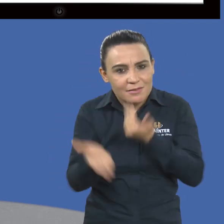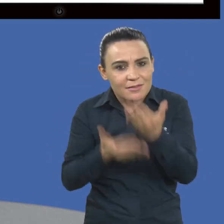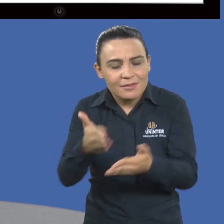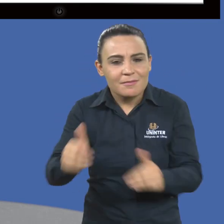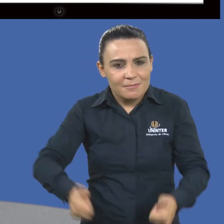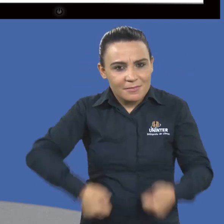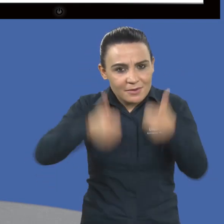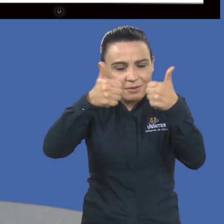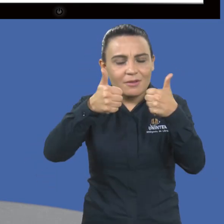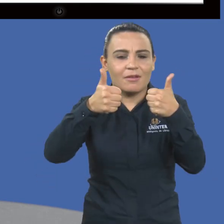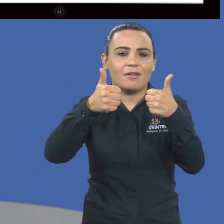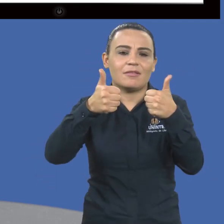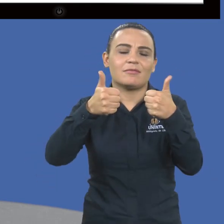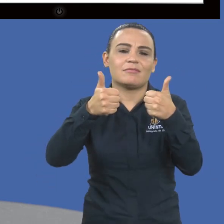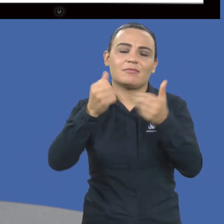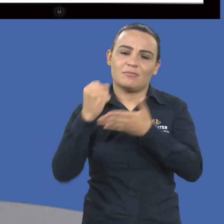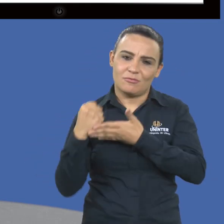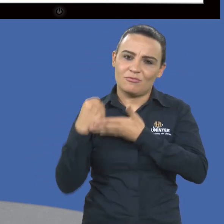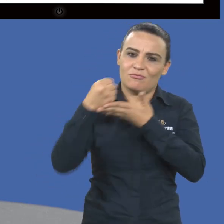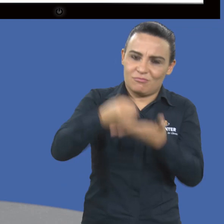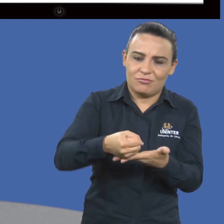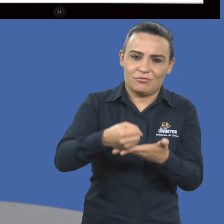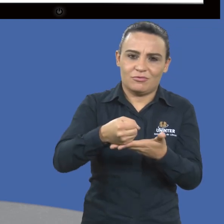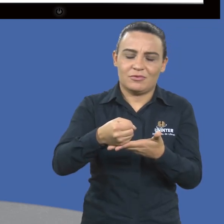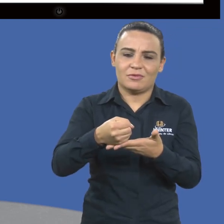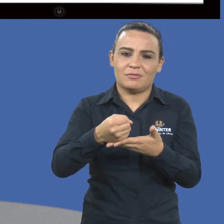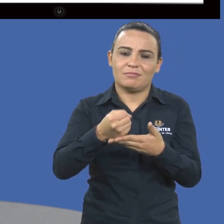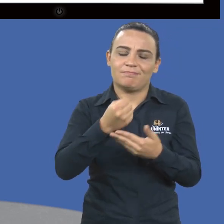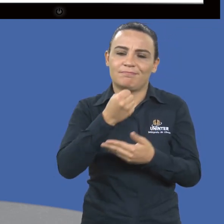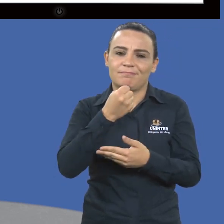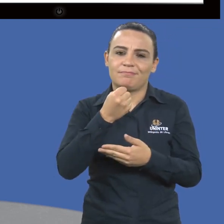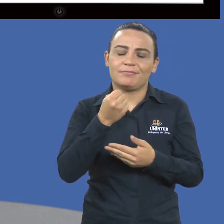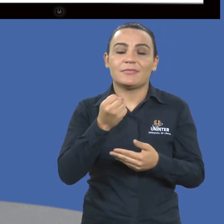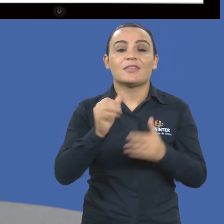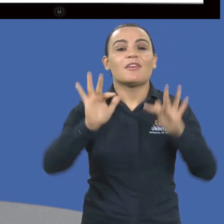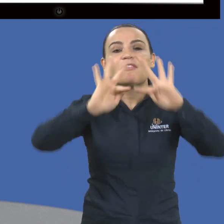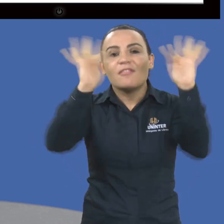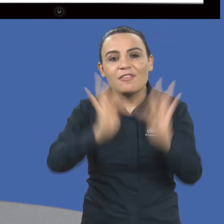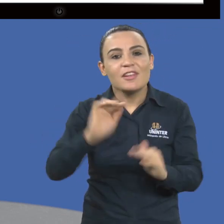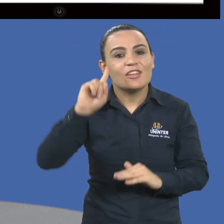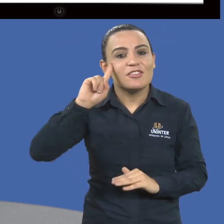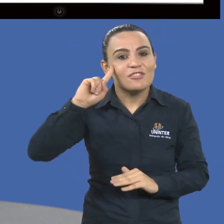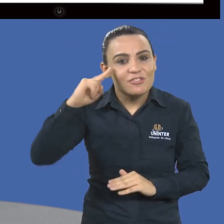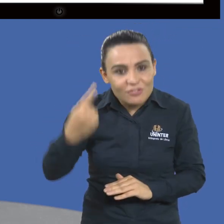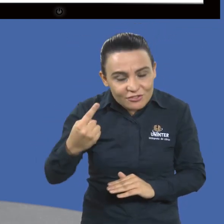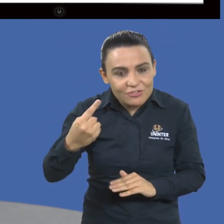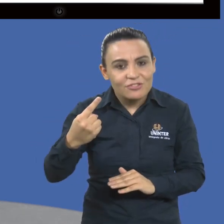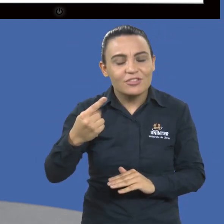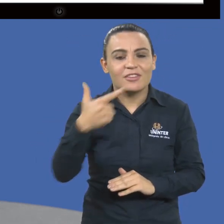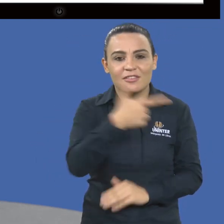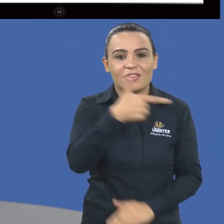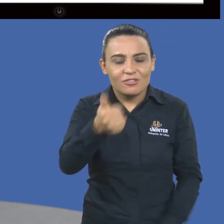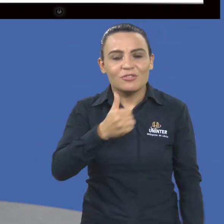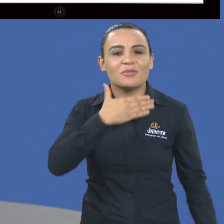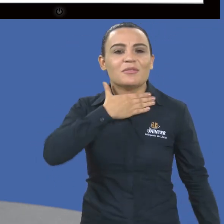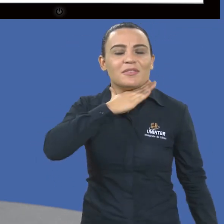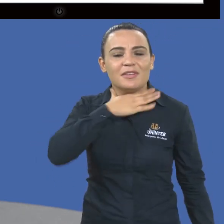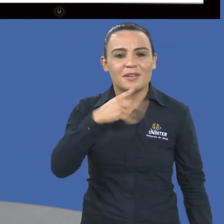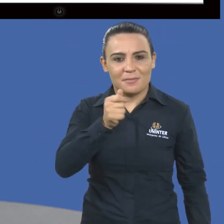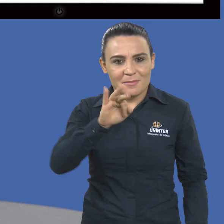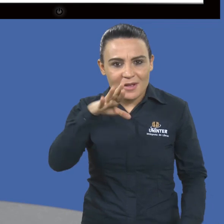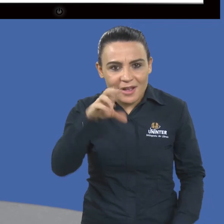dessas famílias, nós estamos fazendo uma ajuda muito grande. Então, feliz dia